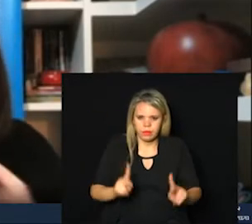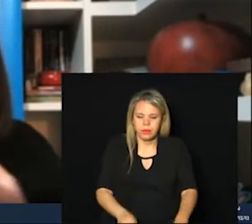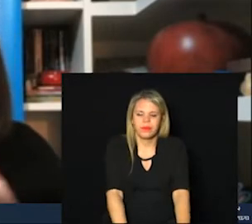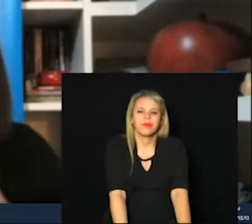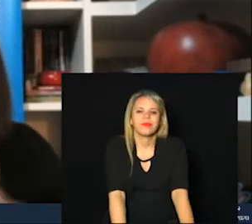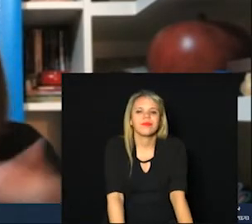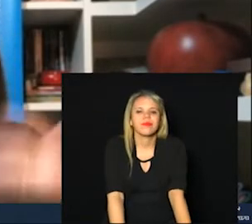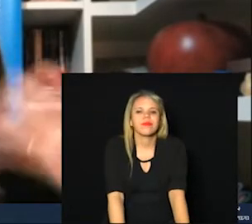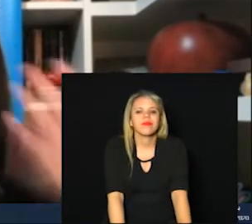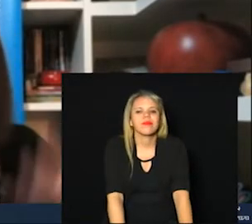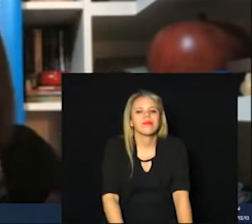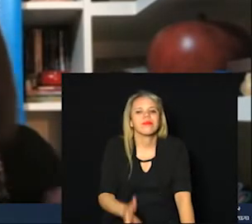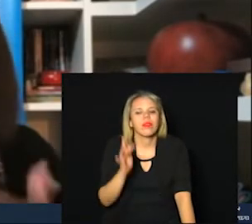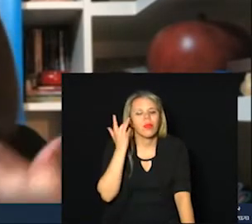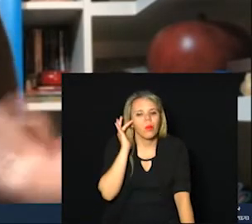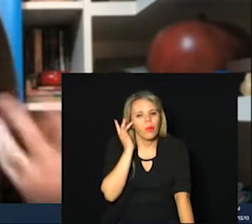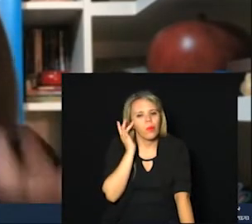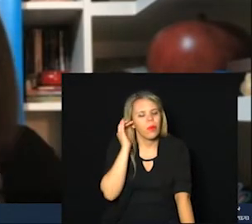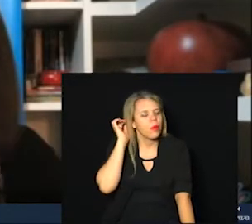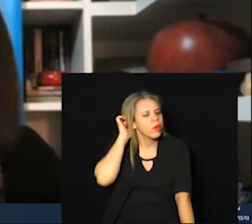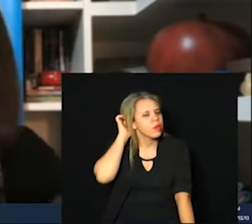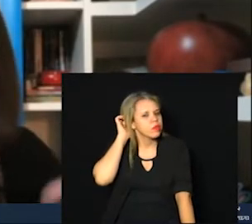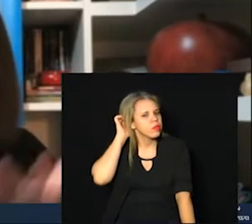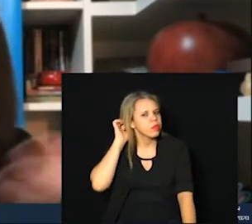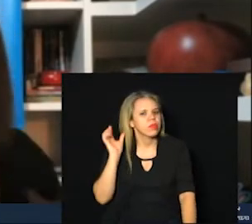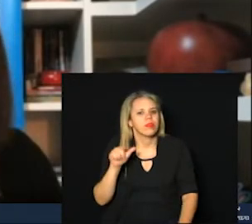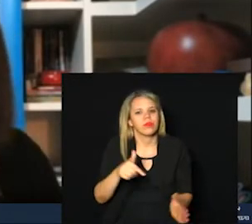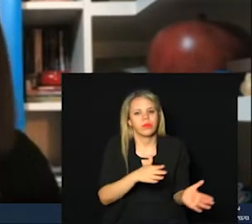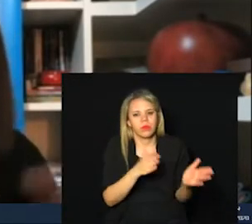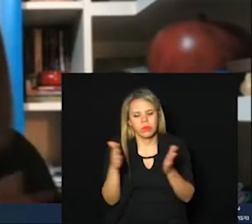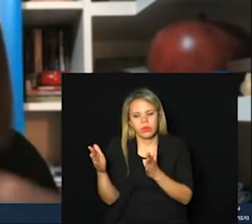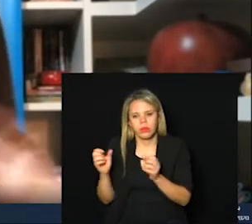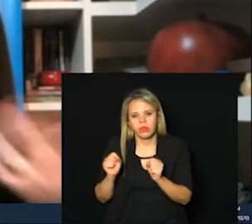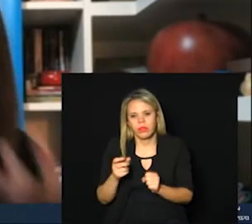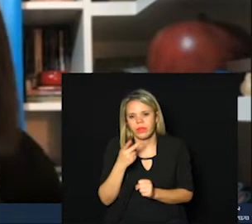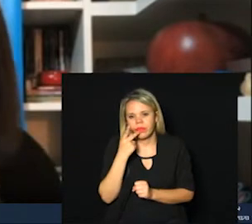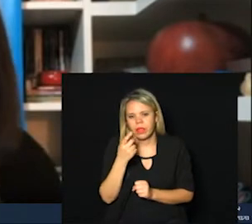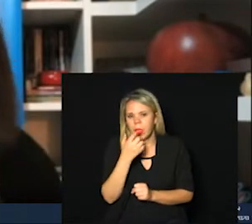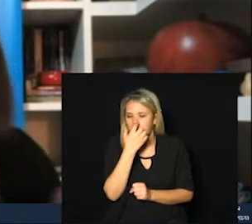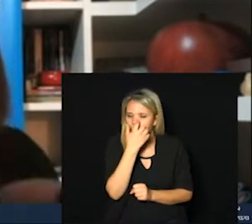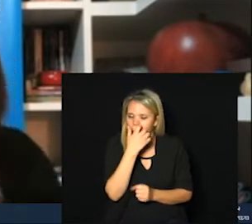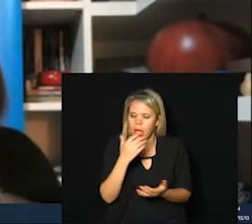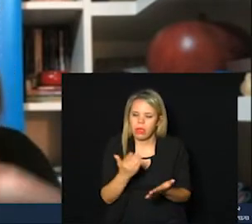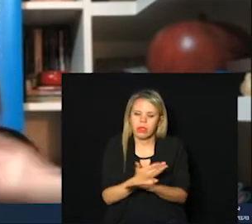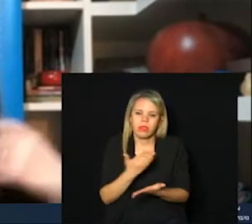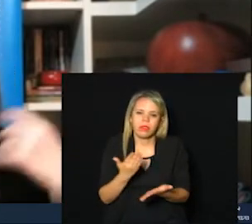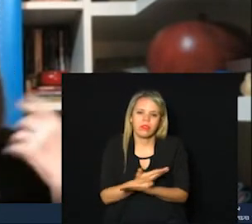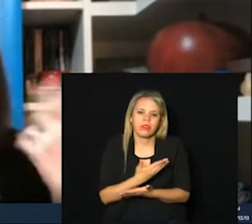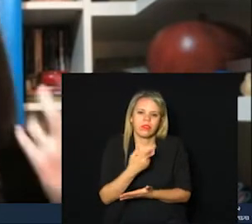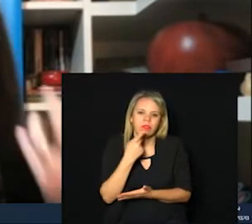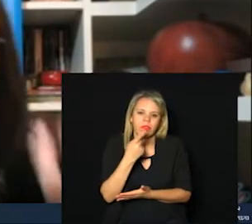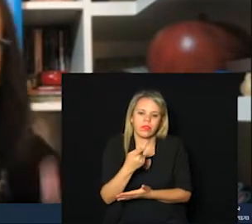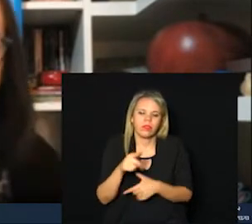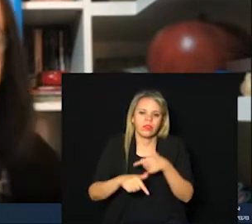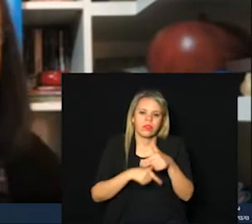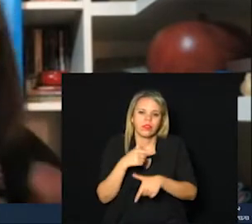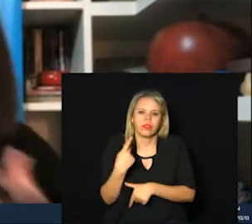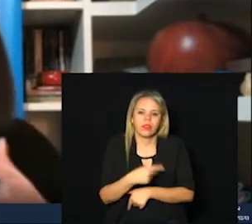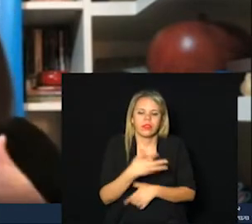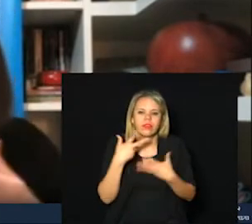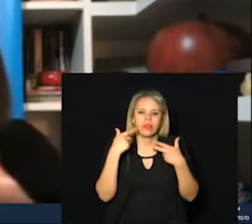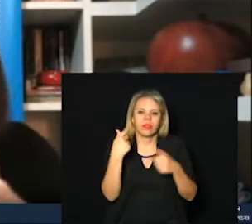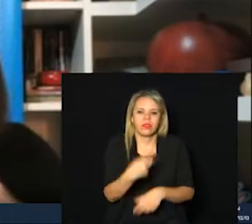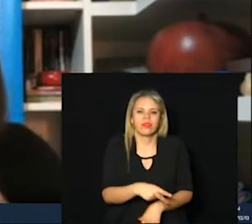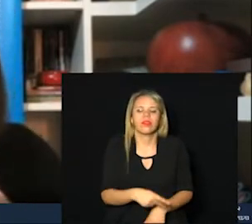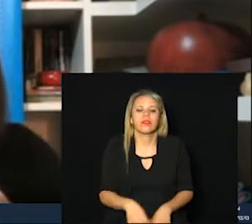Eu acho que nós vamos depois, no próximo bloco, poder falar um pouco do livro poder falar um pouco do trabalho maravilhoso